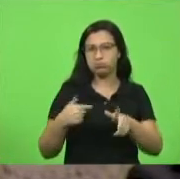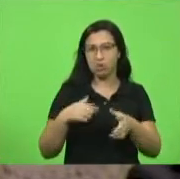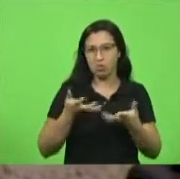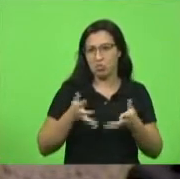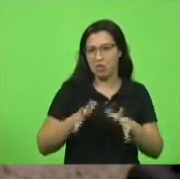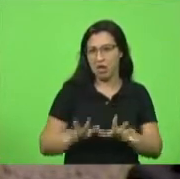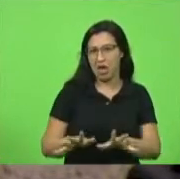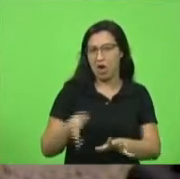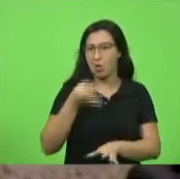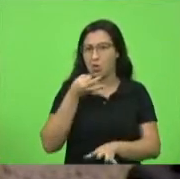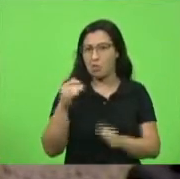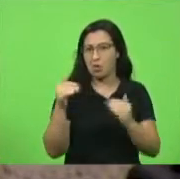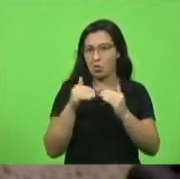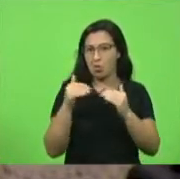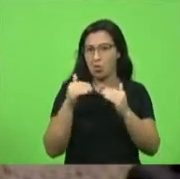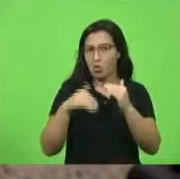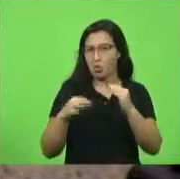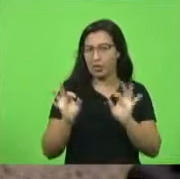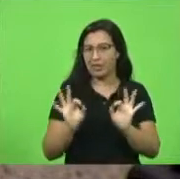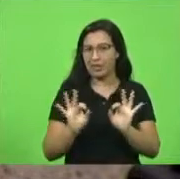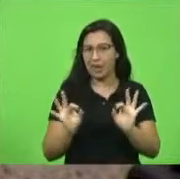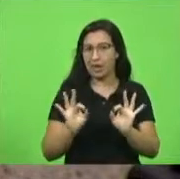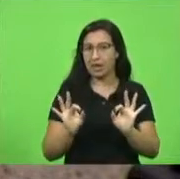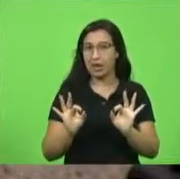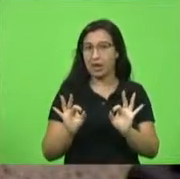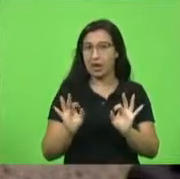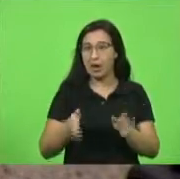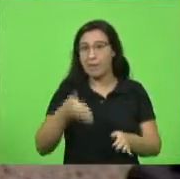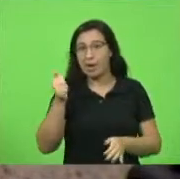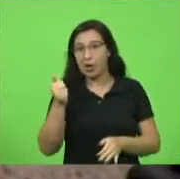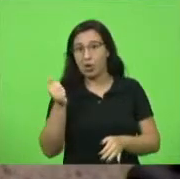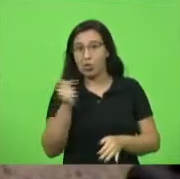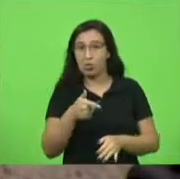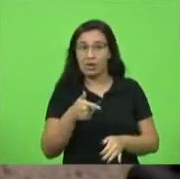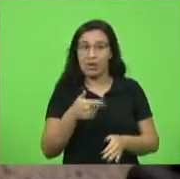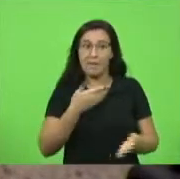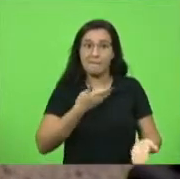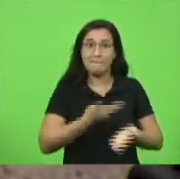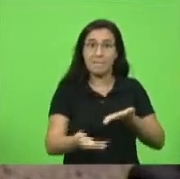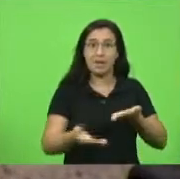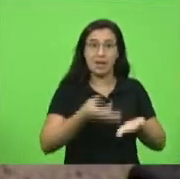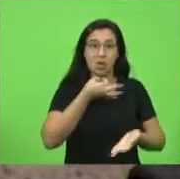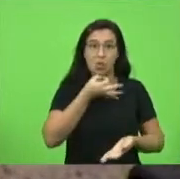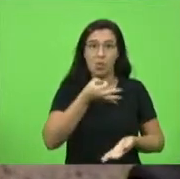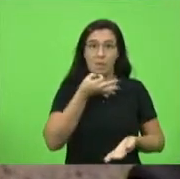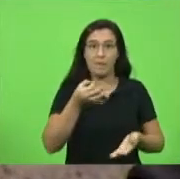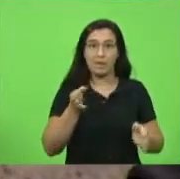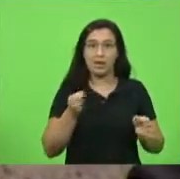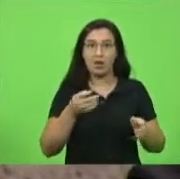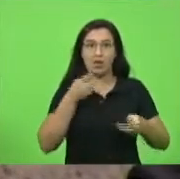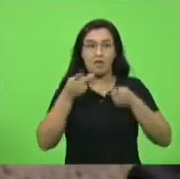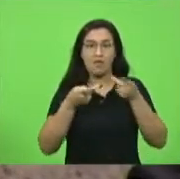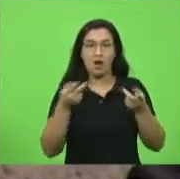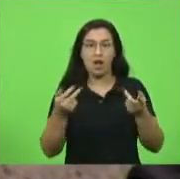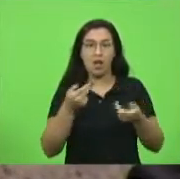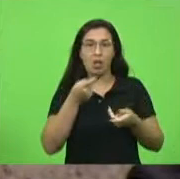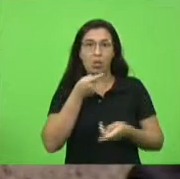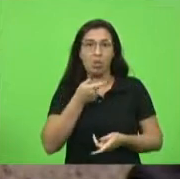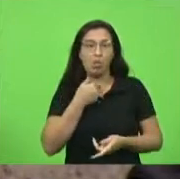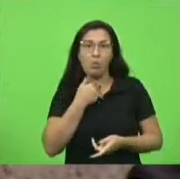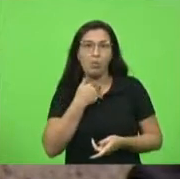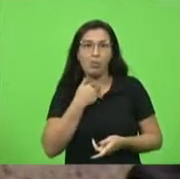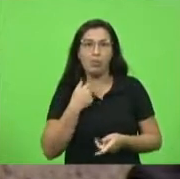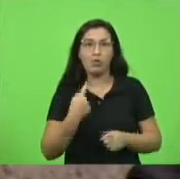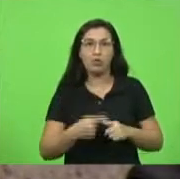detestáveis, a correr o risco de perder a minha liberdade. Me parece muito mais arriscado